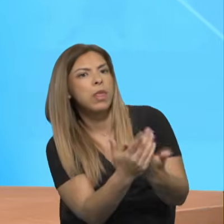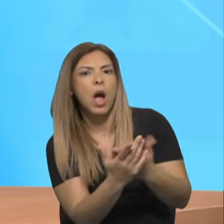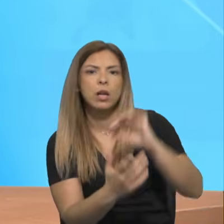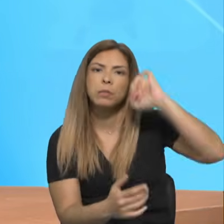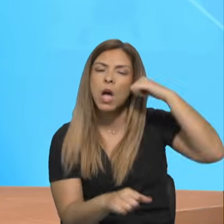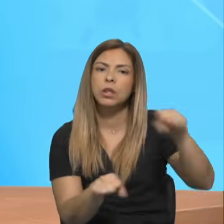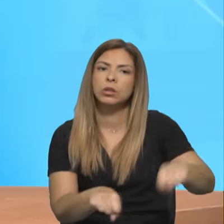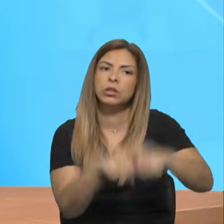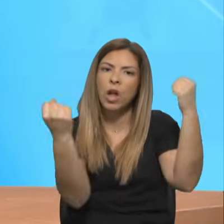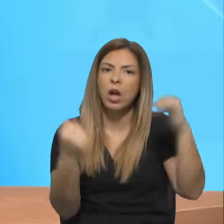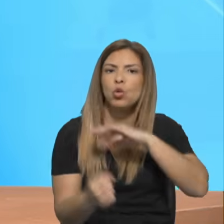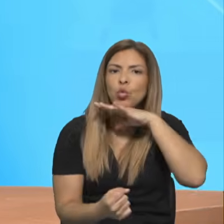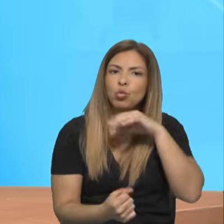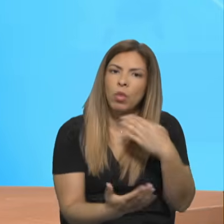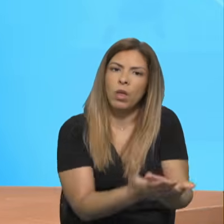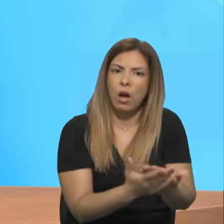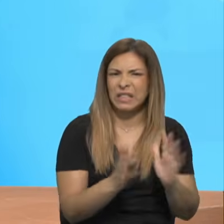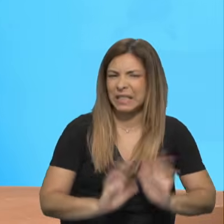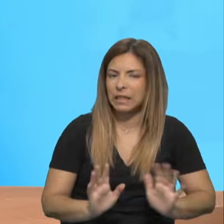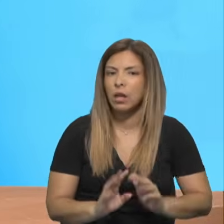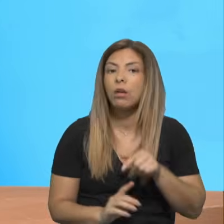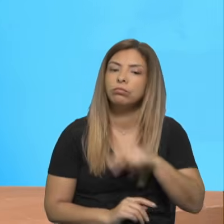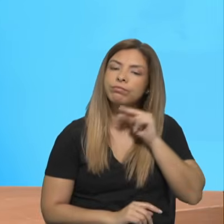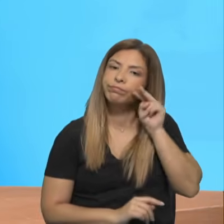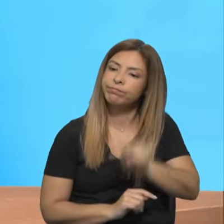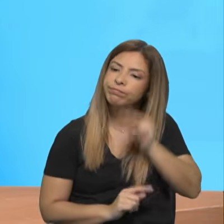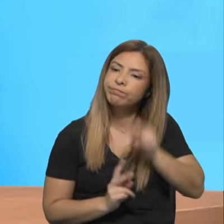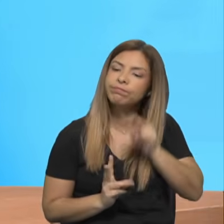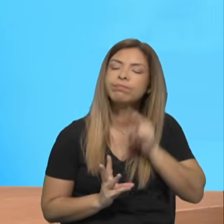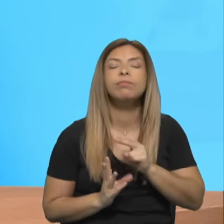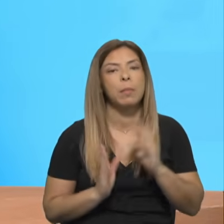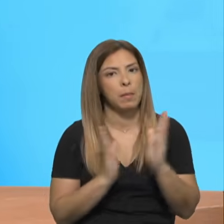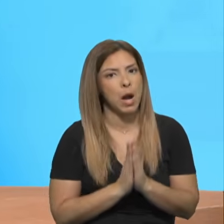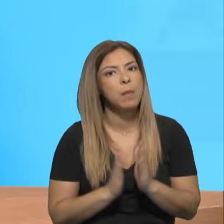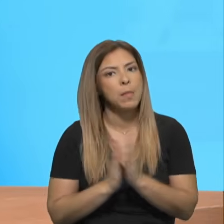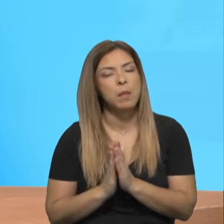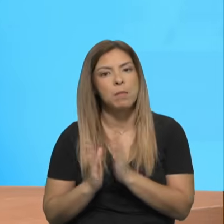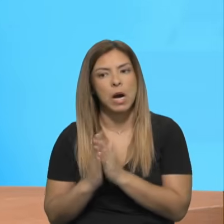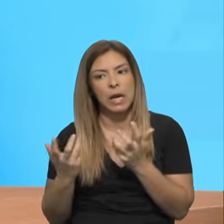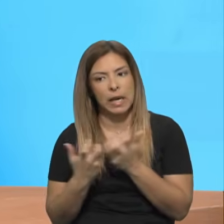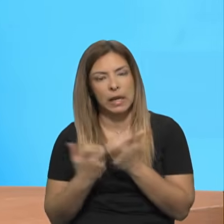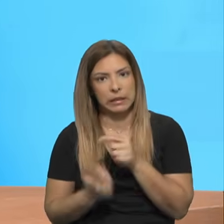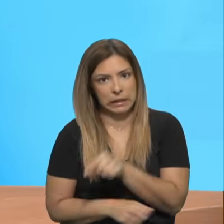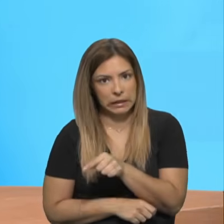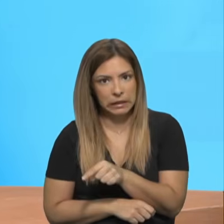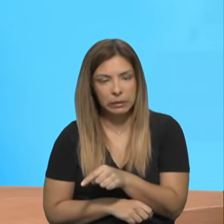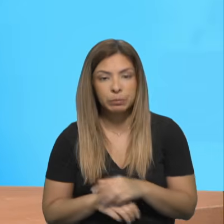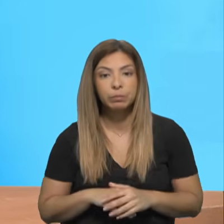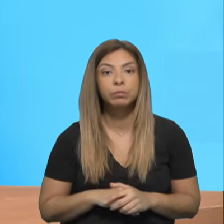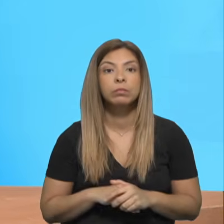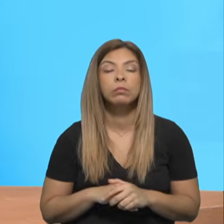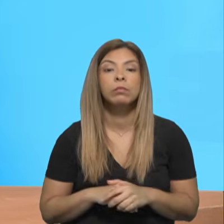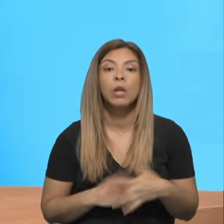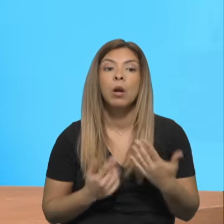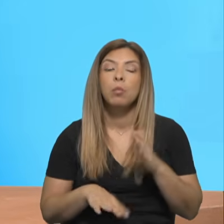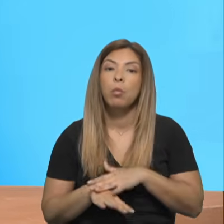de Deus em vão. Temos assistido a isso também, infelizmente, nesta guerra. E portanto, as mensagens